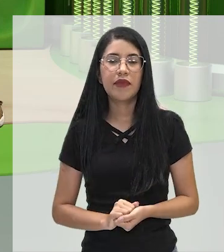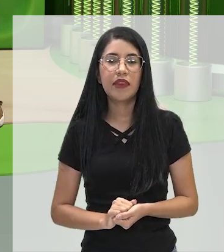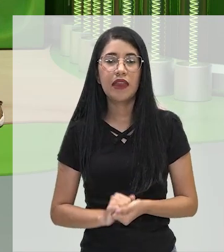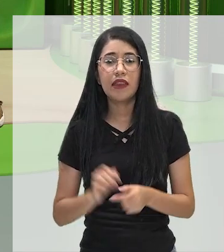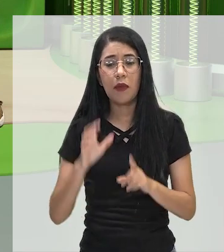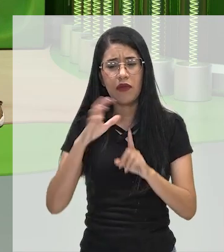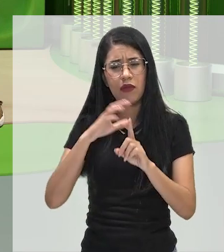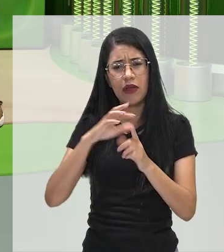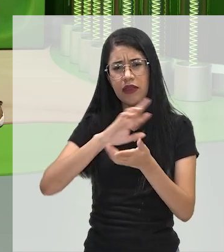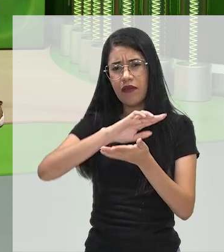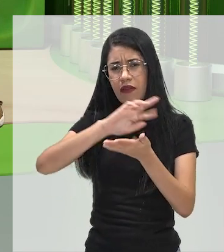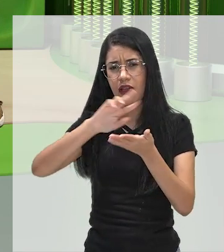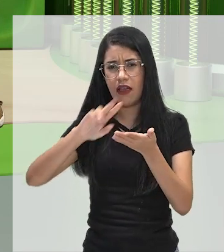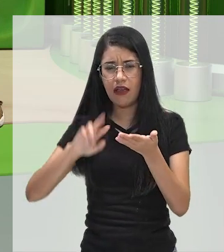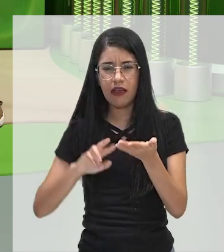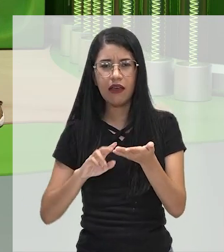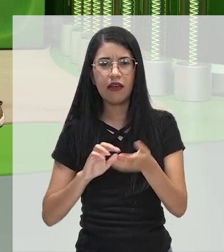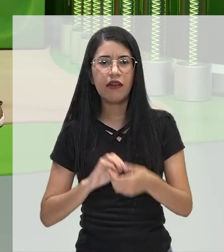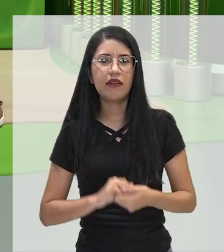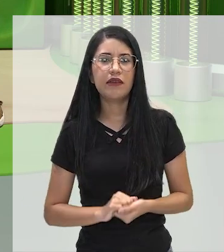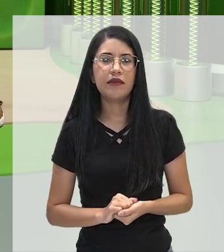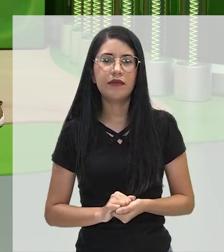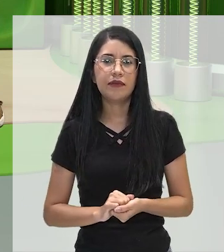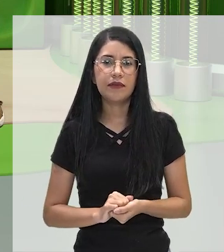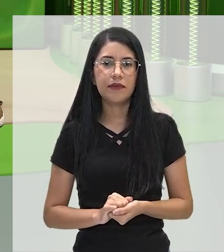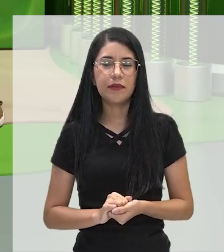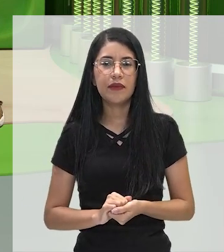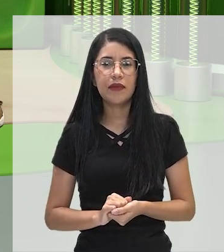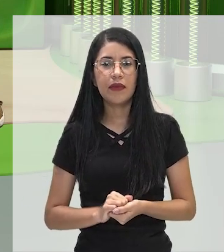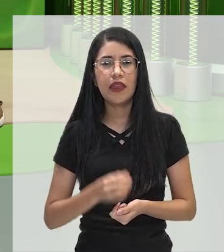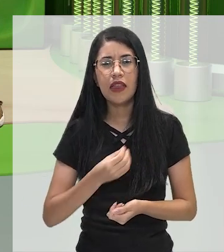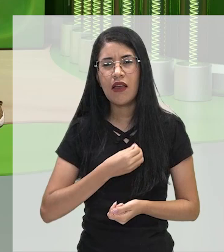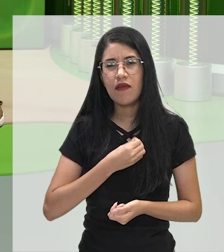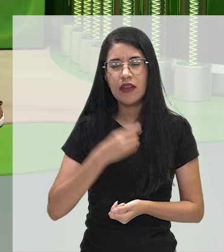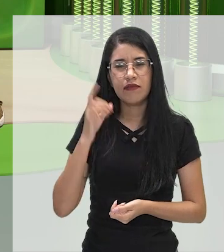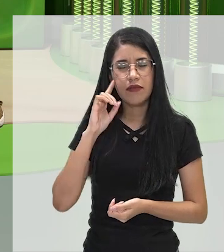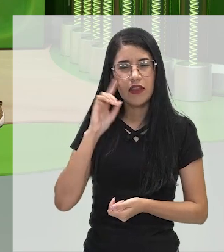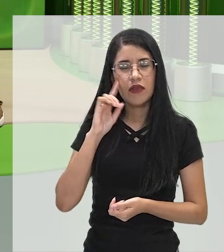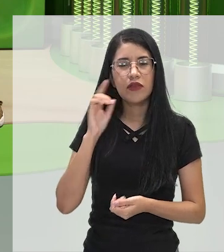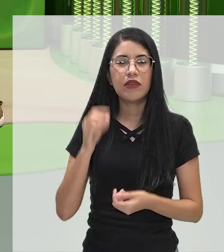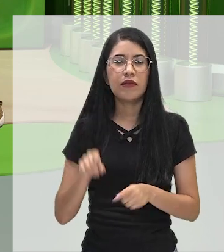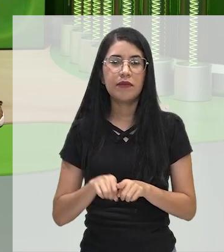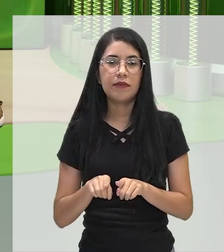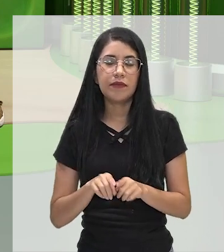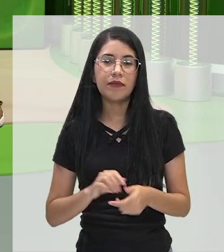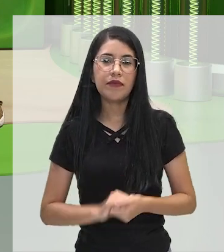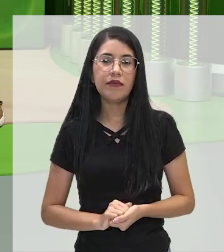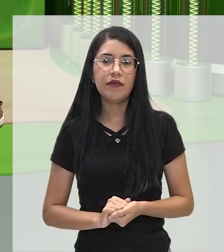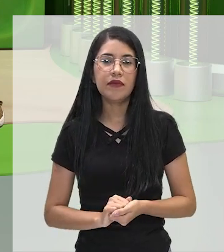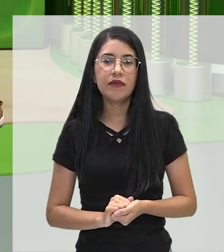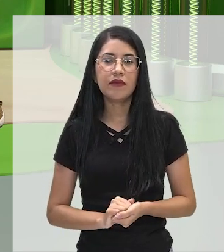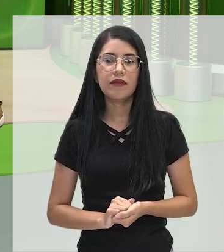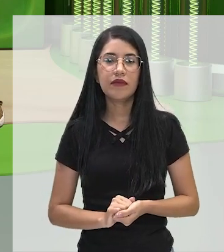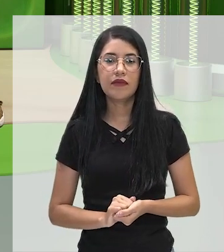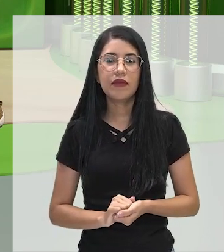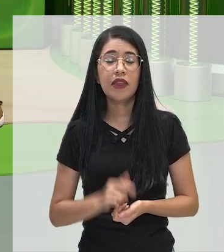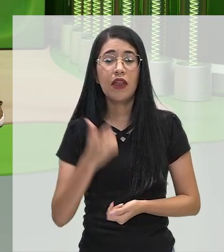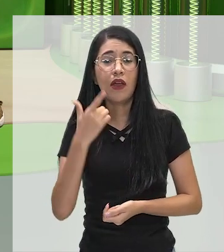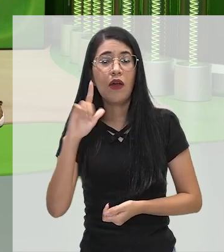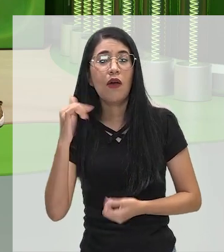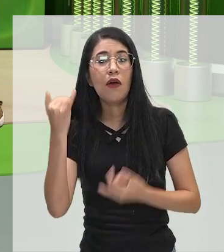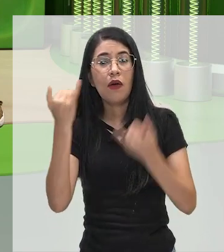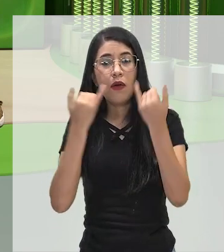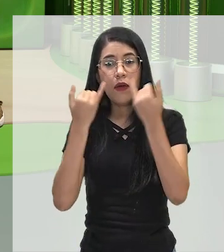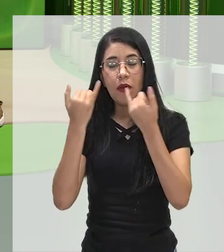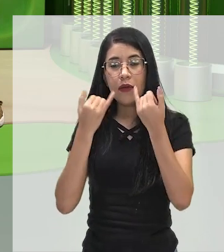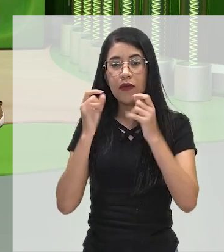influências ali da Lua em diversas situações ali do cotidiano das pessoas. E olha só, a gente tem agora uma outra